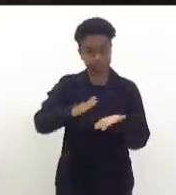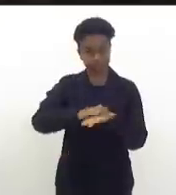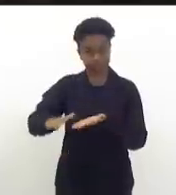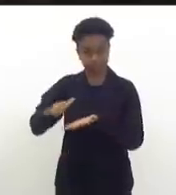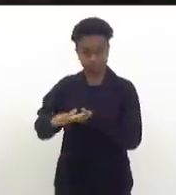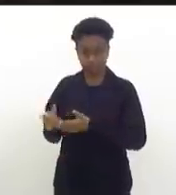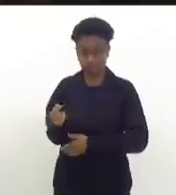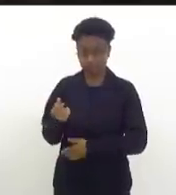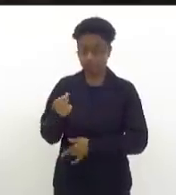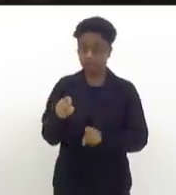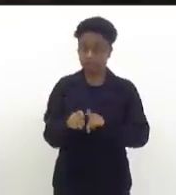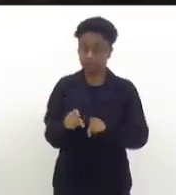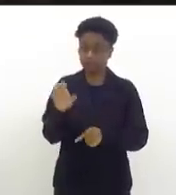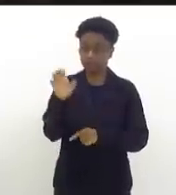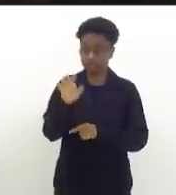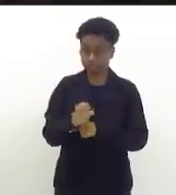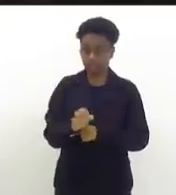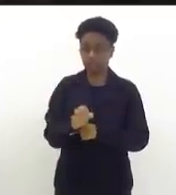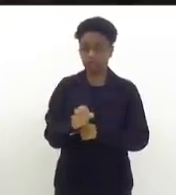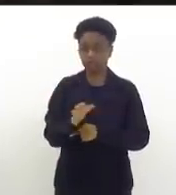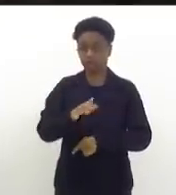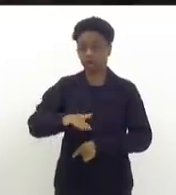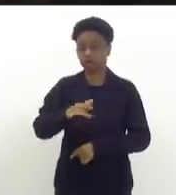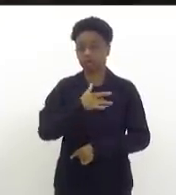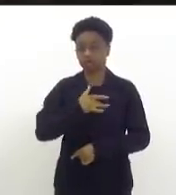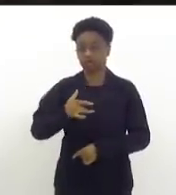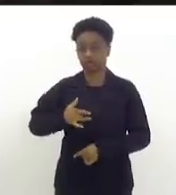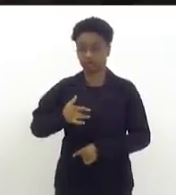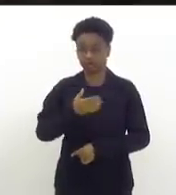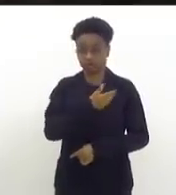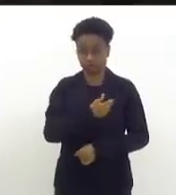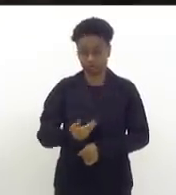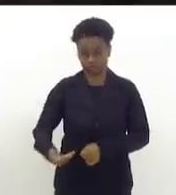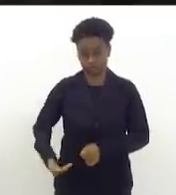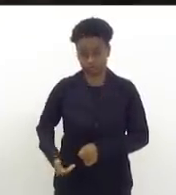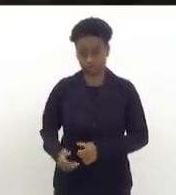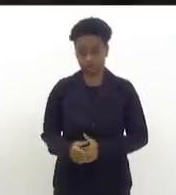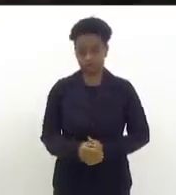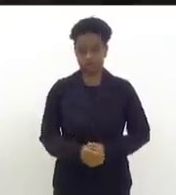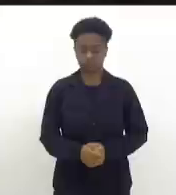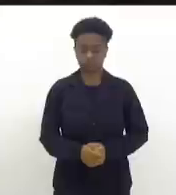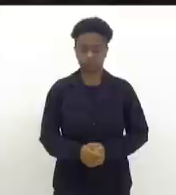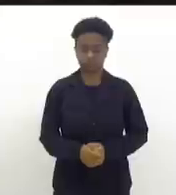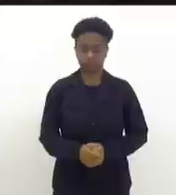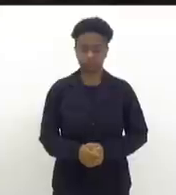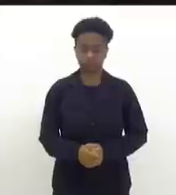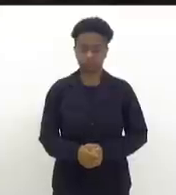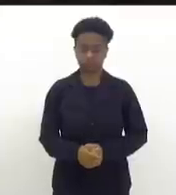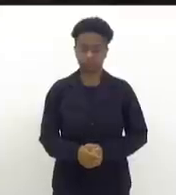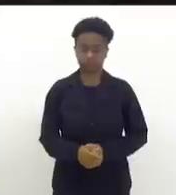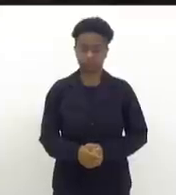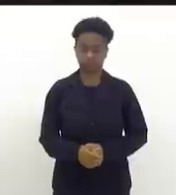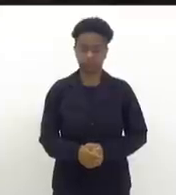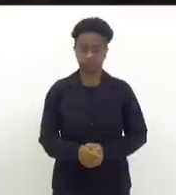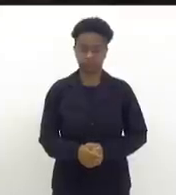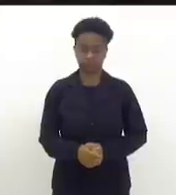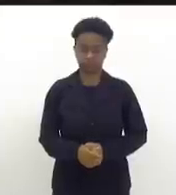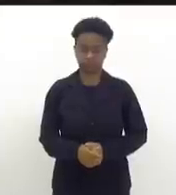o estado como um todo na saúde pública em nosso país